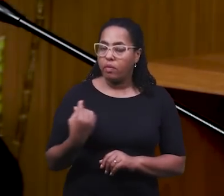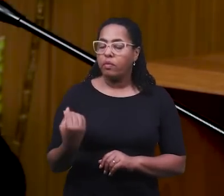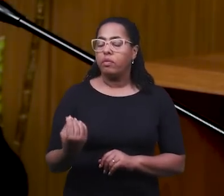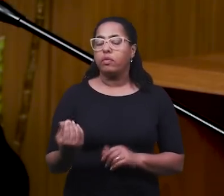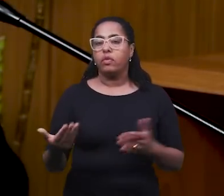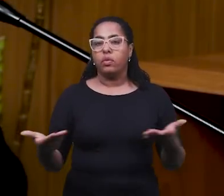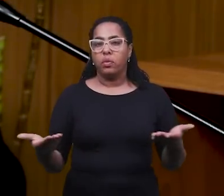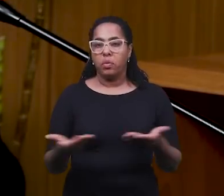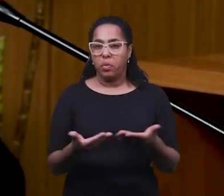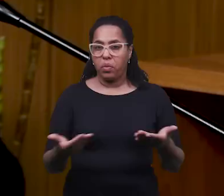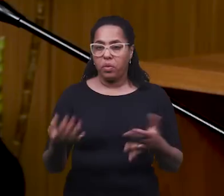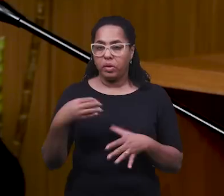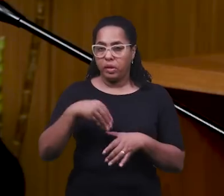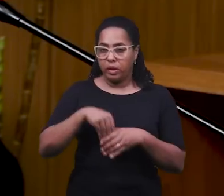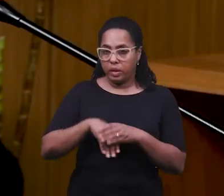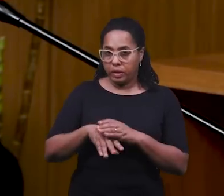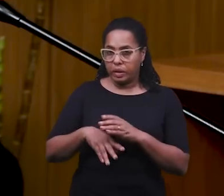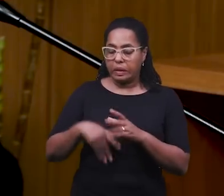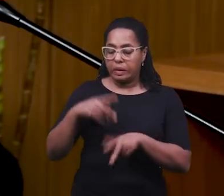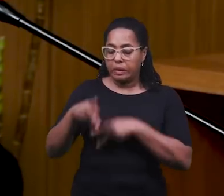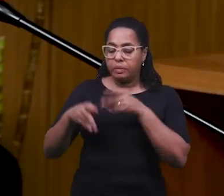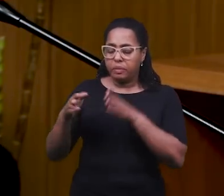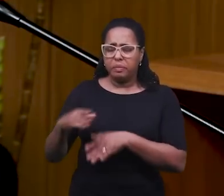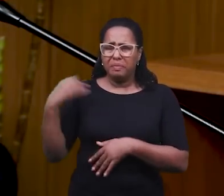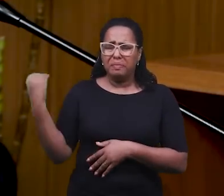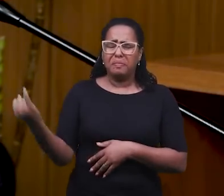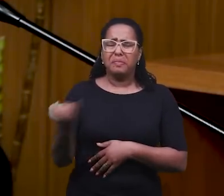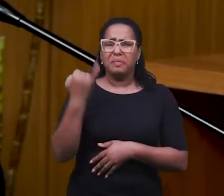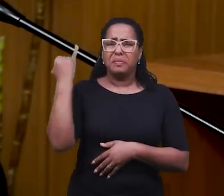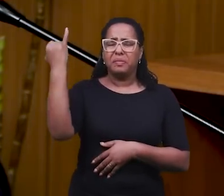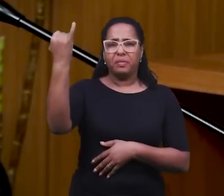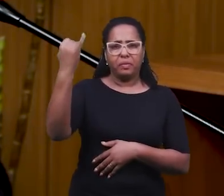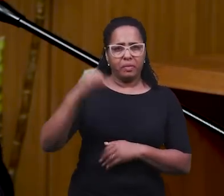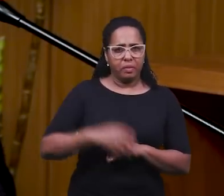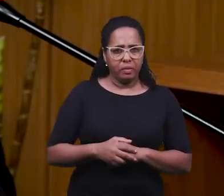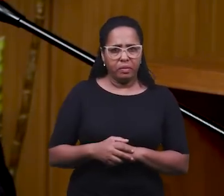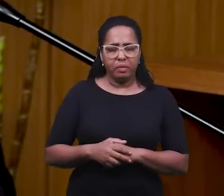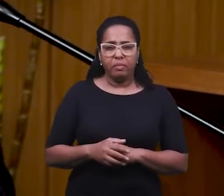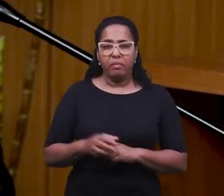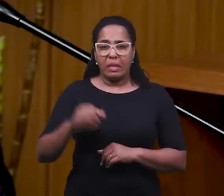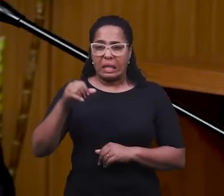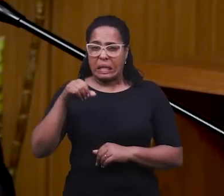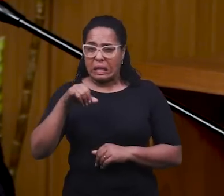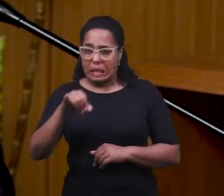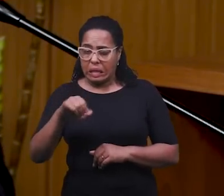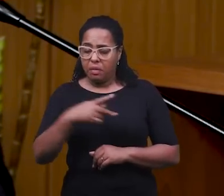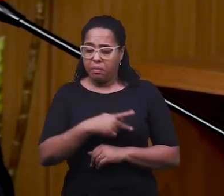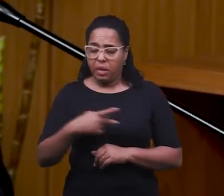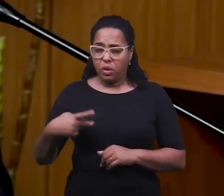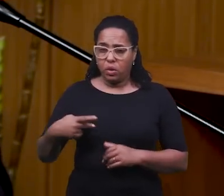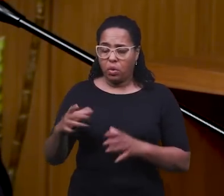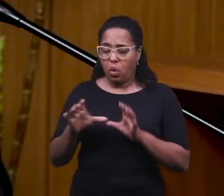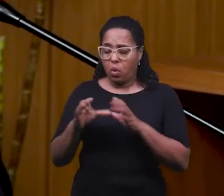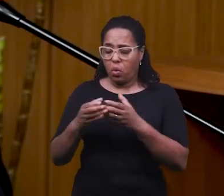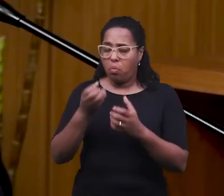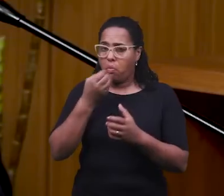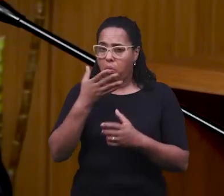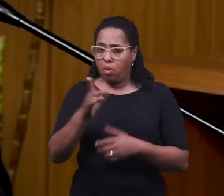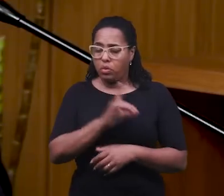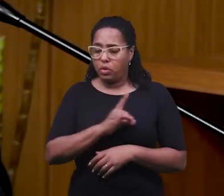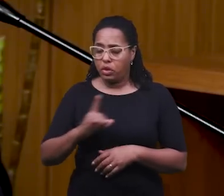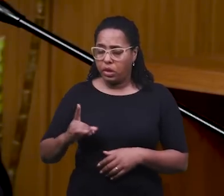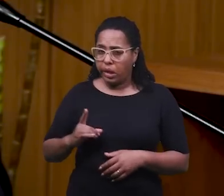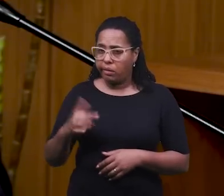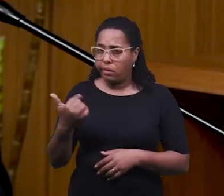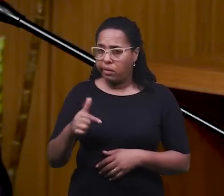nós hoje, na vida da igreja, é fundamental. O pastor que não tem um grupo bom de diáconos, ele está na